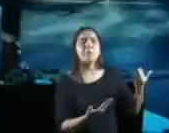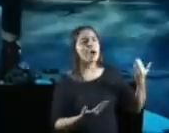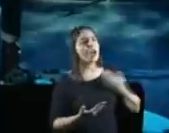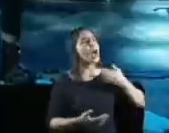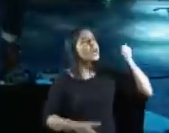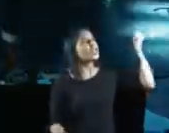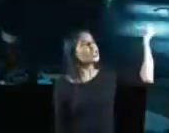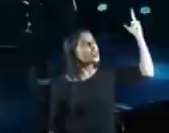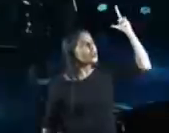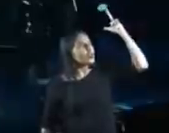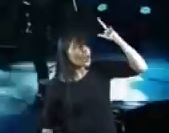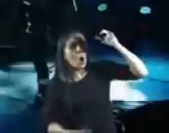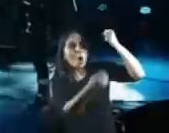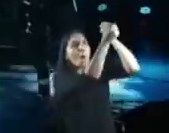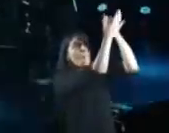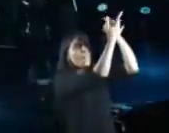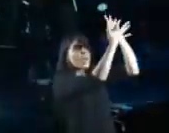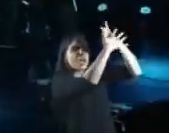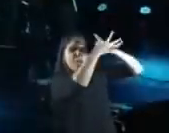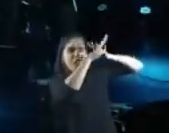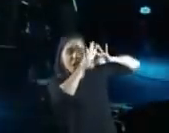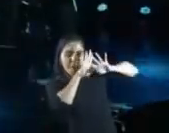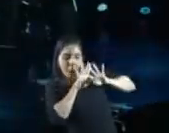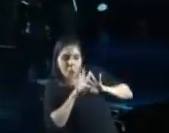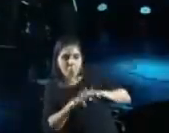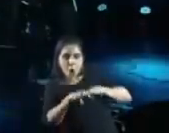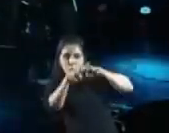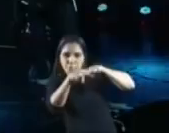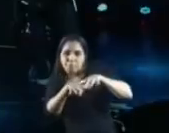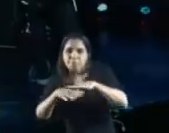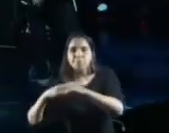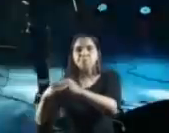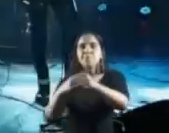Avante, camarada, e o sol brilhará pra